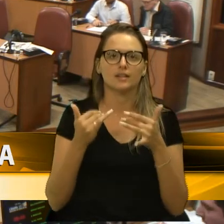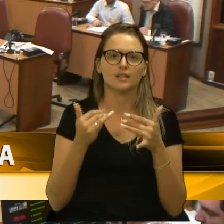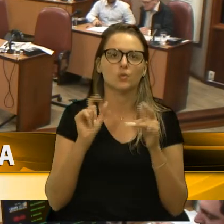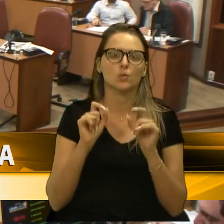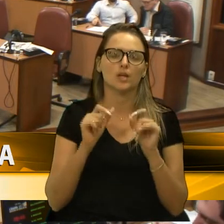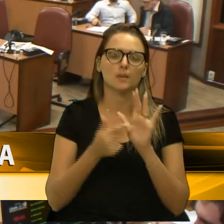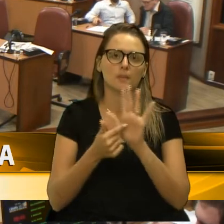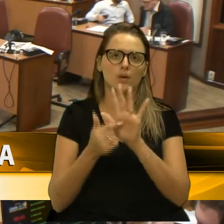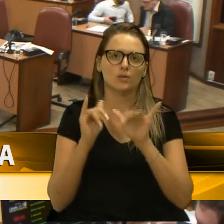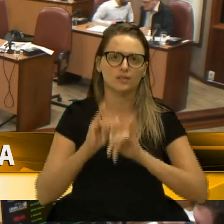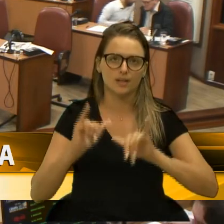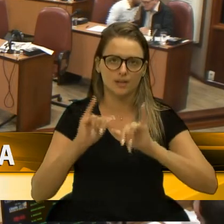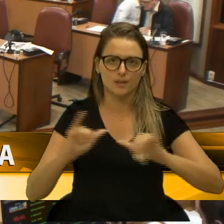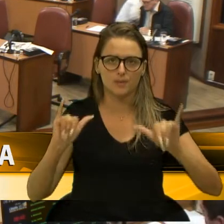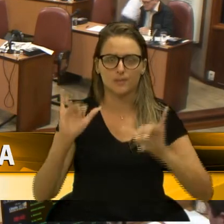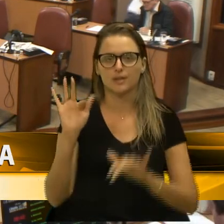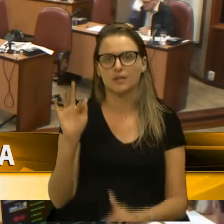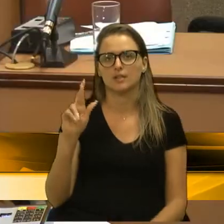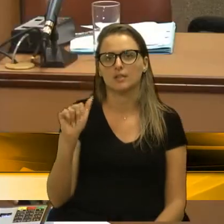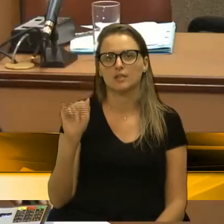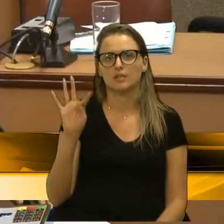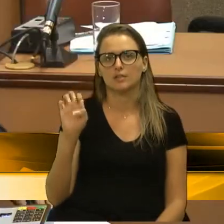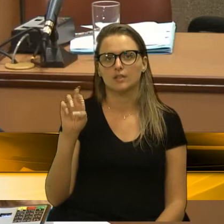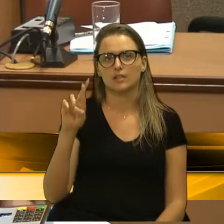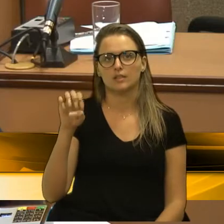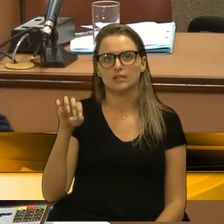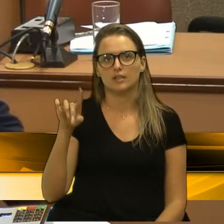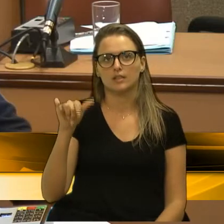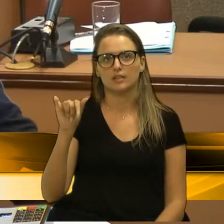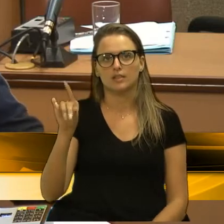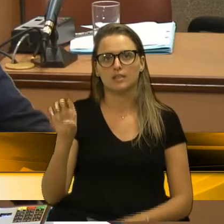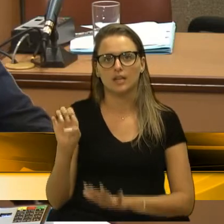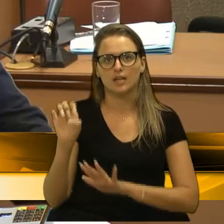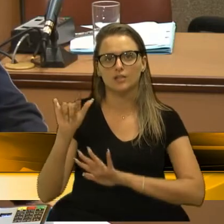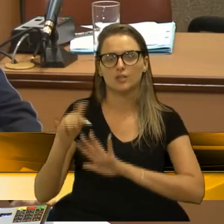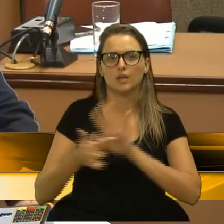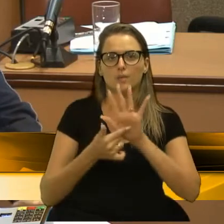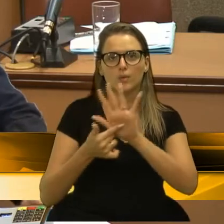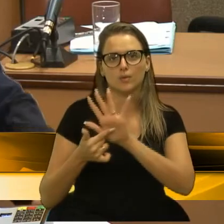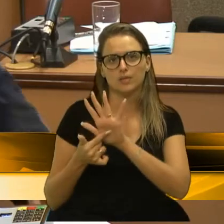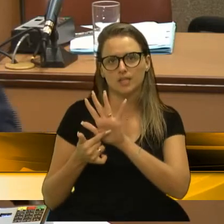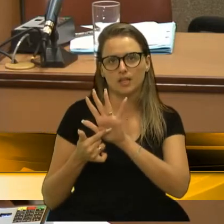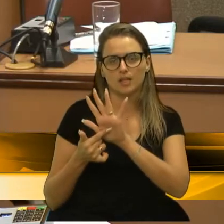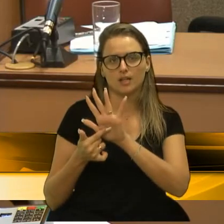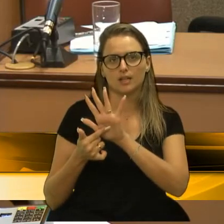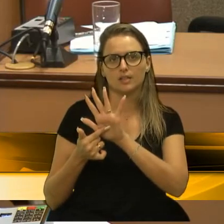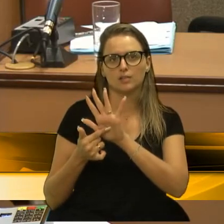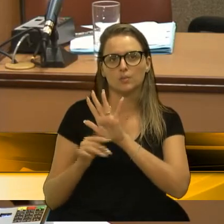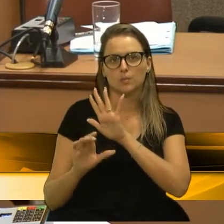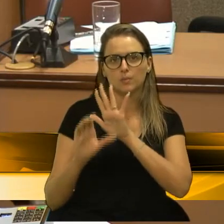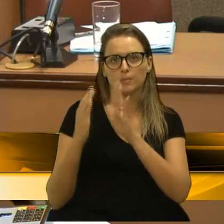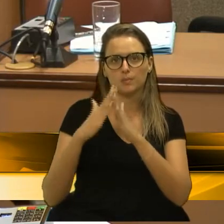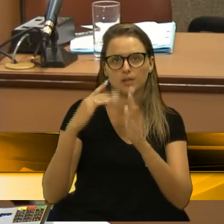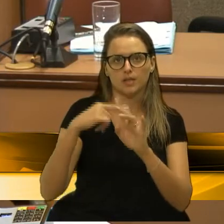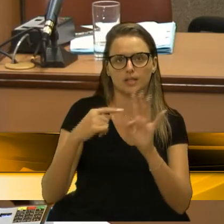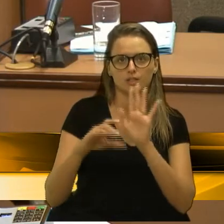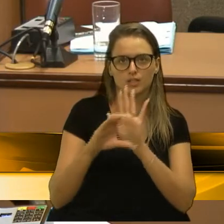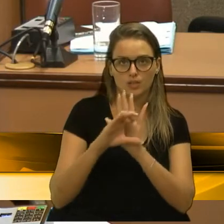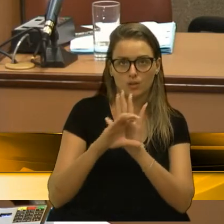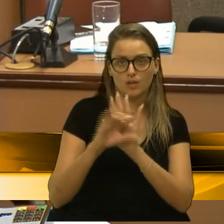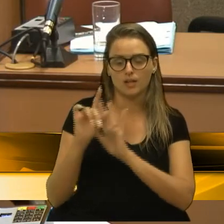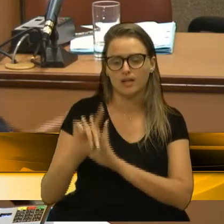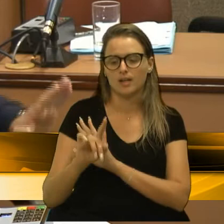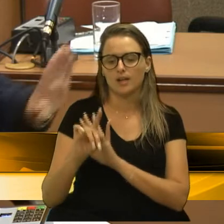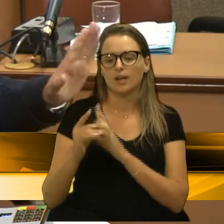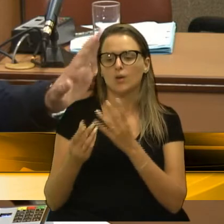2020, encabeçada pela Conferência Nacional dos Bispos do Brasil, traz o tema da fraternidade e da vida, e